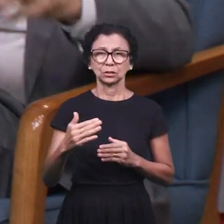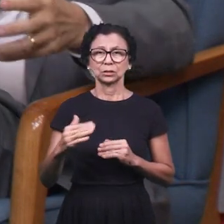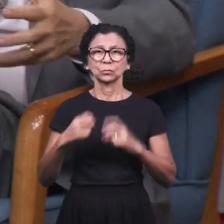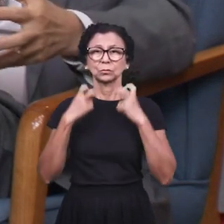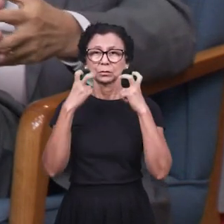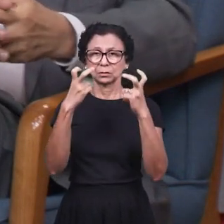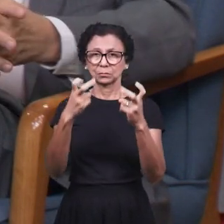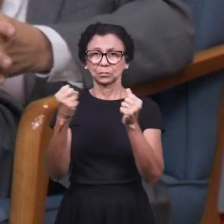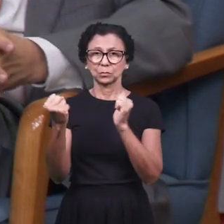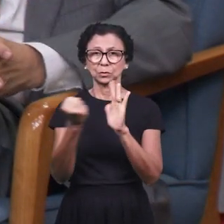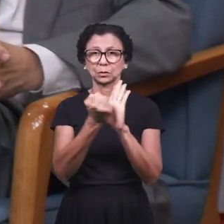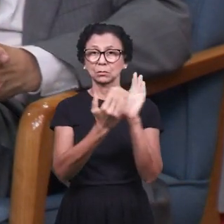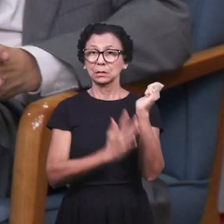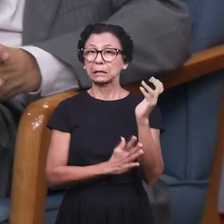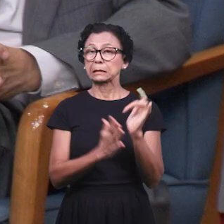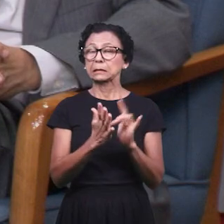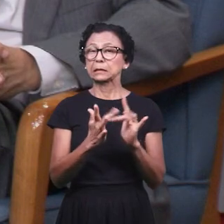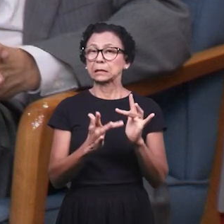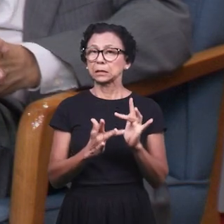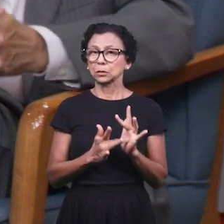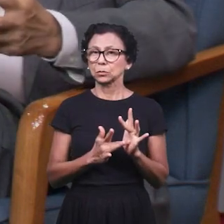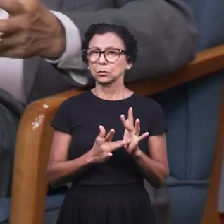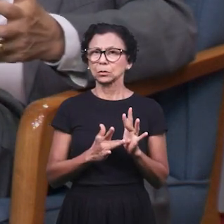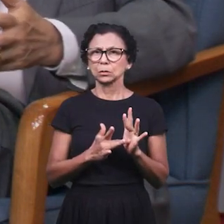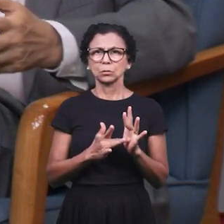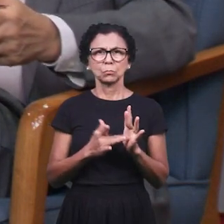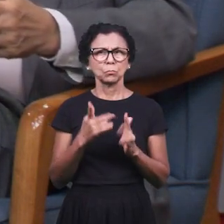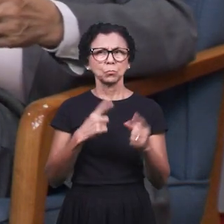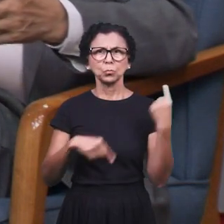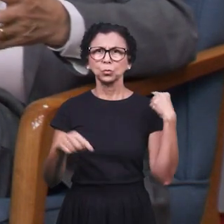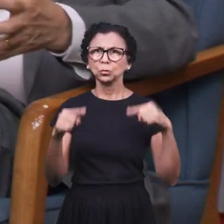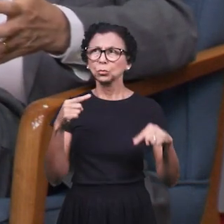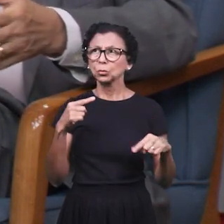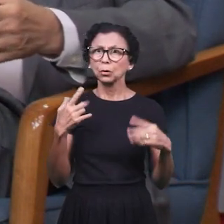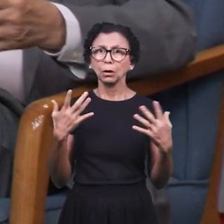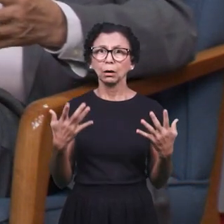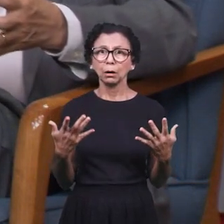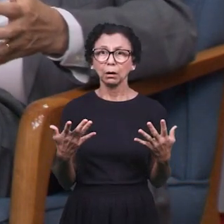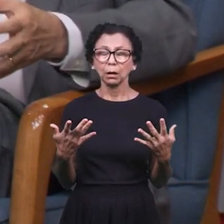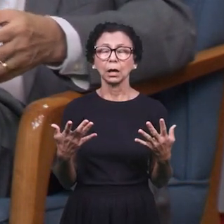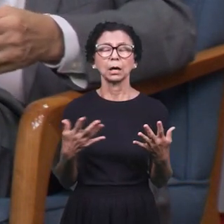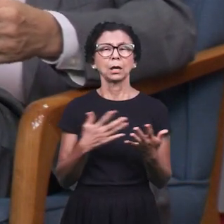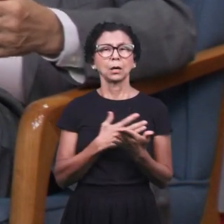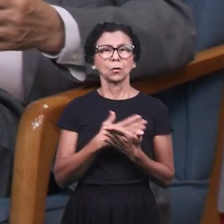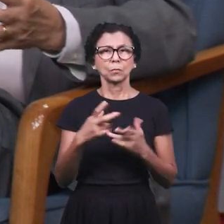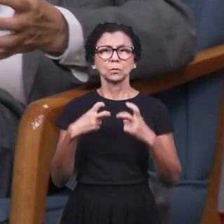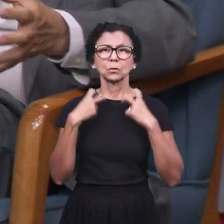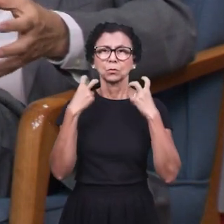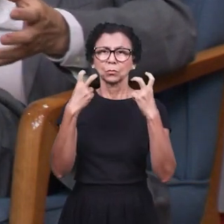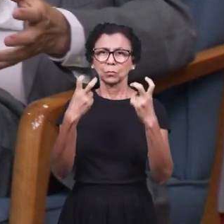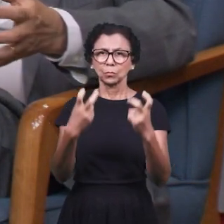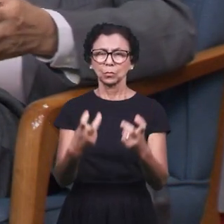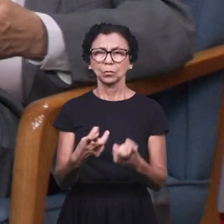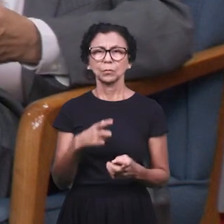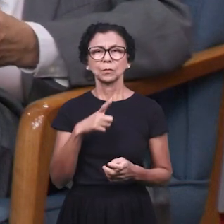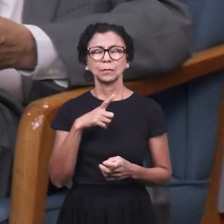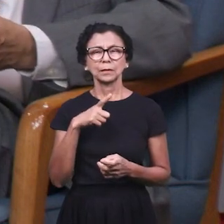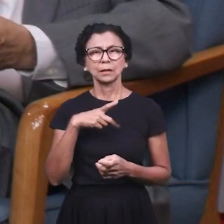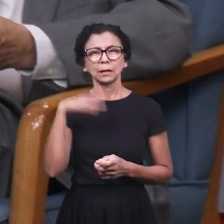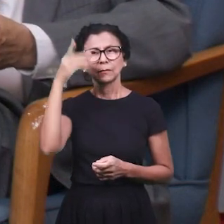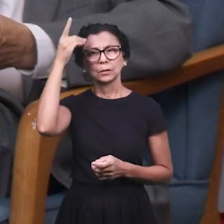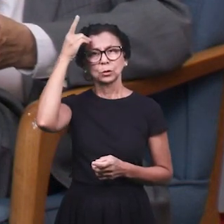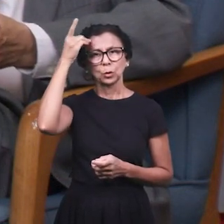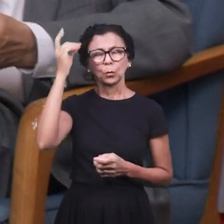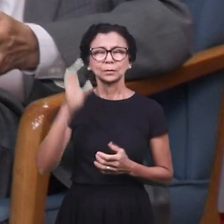A manifestação dos dons na igreja, com ordem, não é? As visões, as revelações, o dom de línguas, as